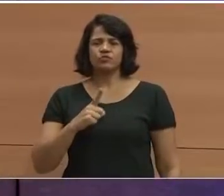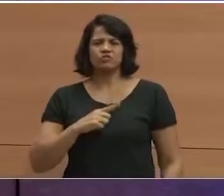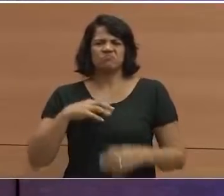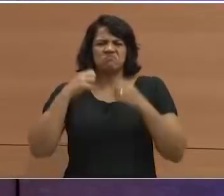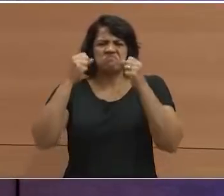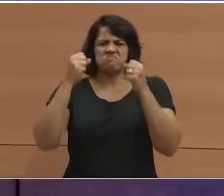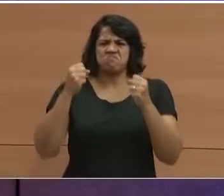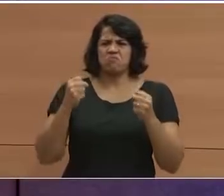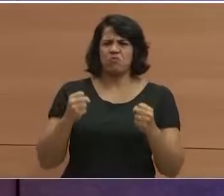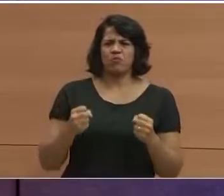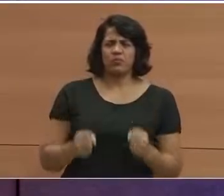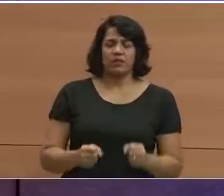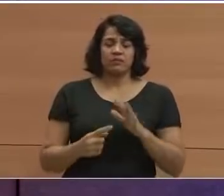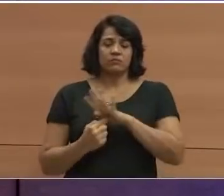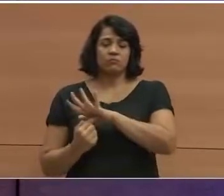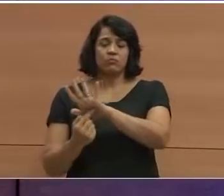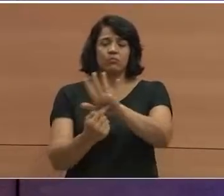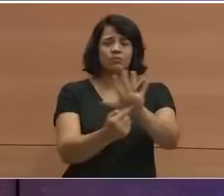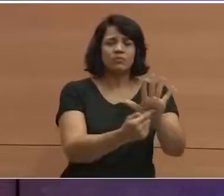poder de convencimento.